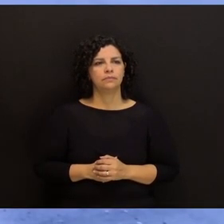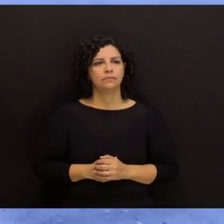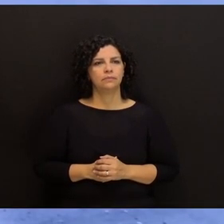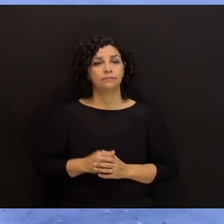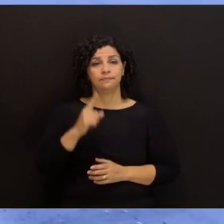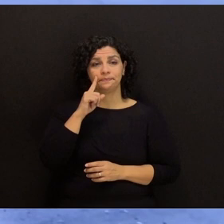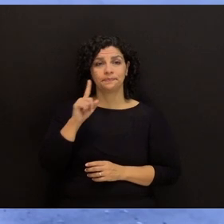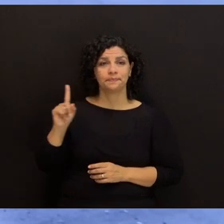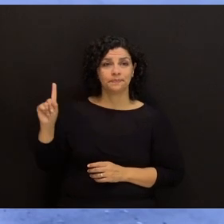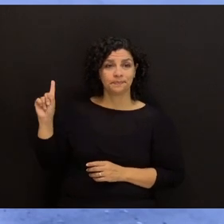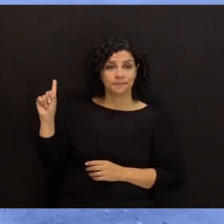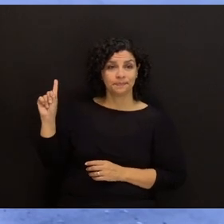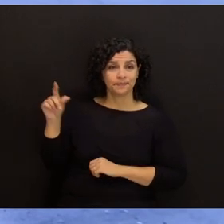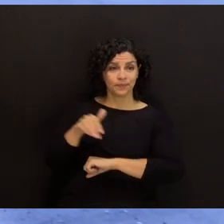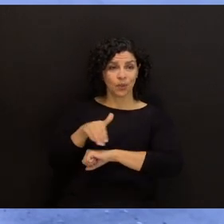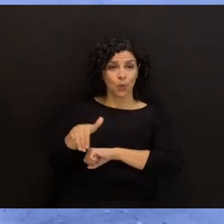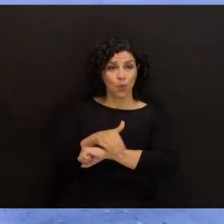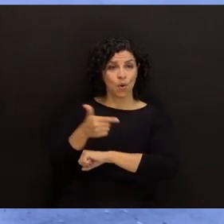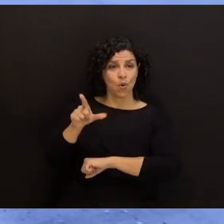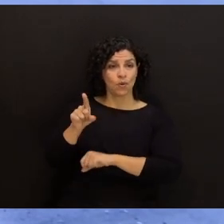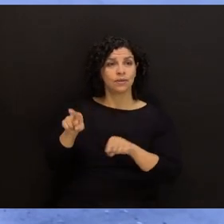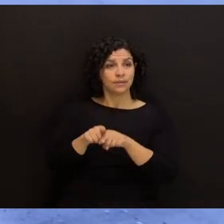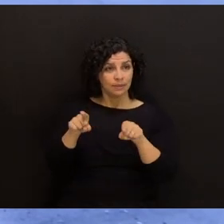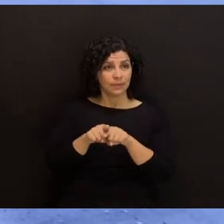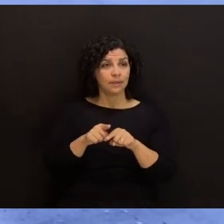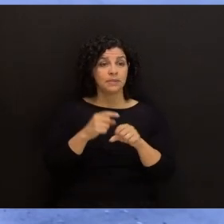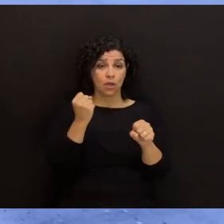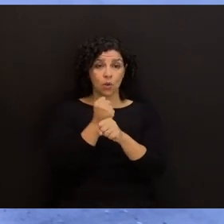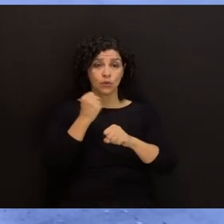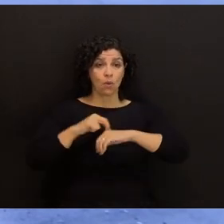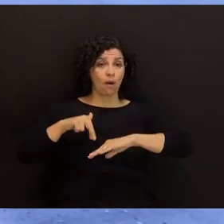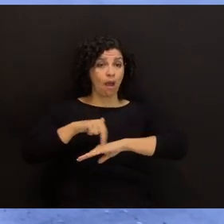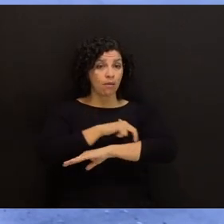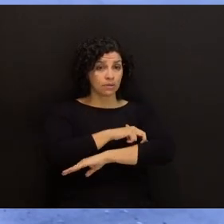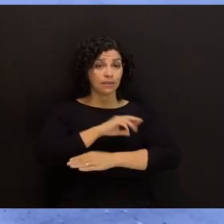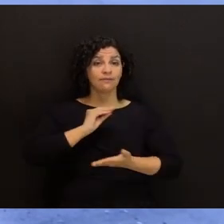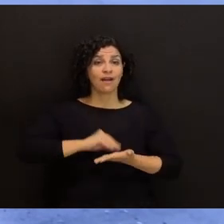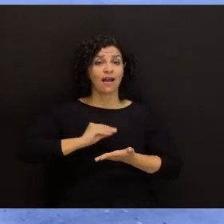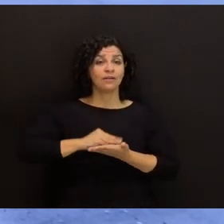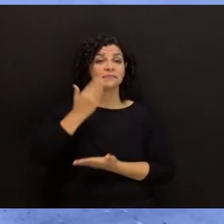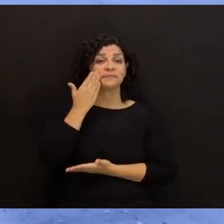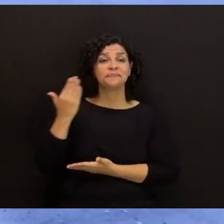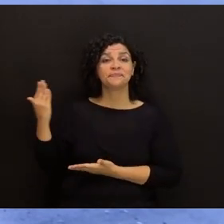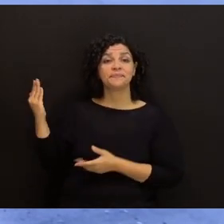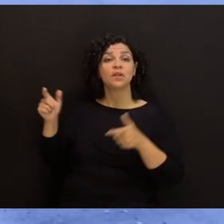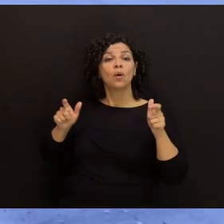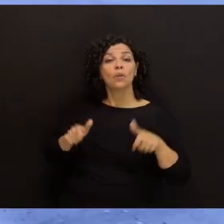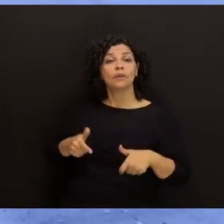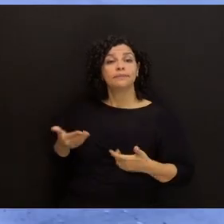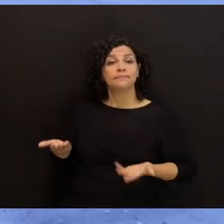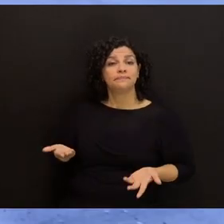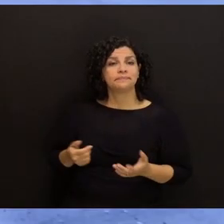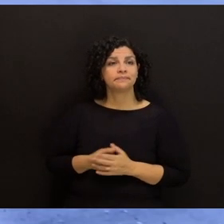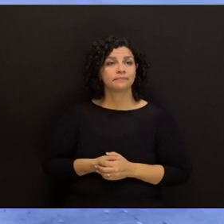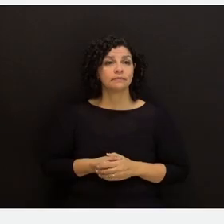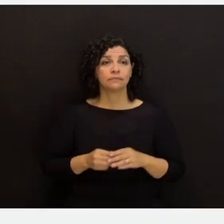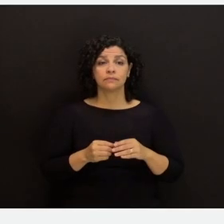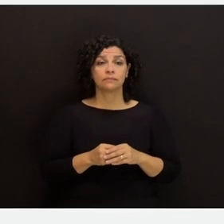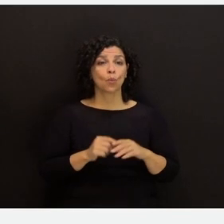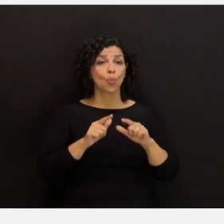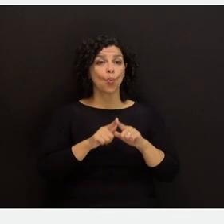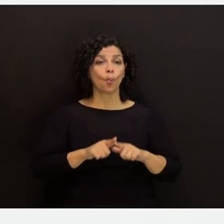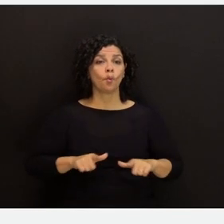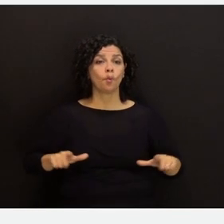ó lá essa é outra rua que deveria ter uma calçada Cadê a calçada simplesmente não foi